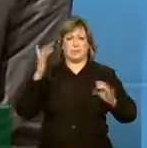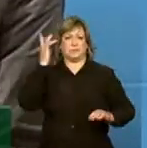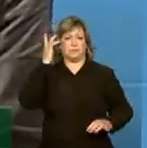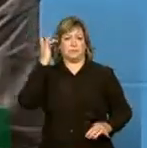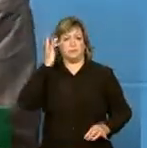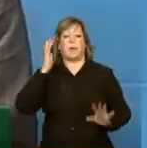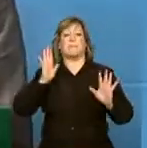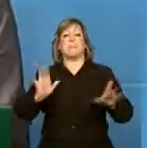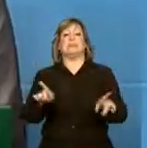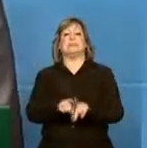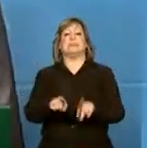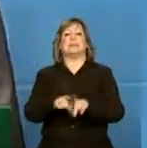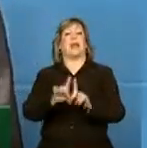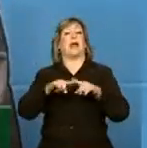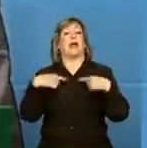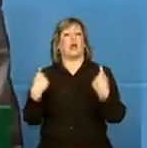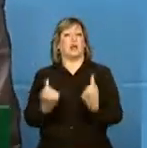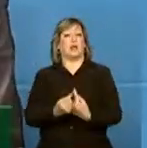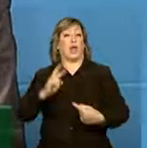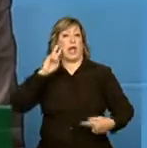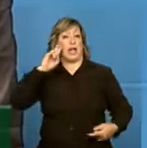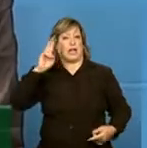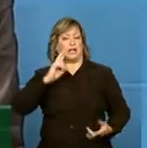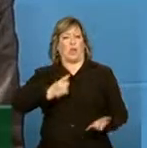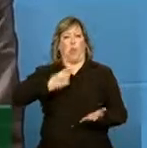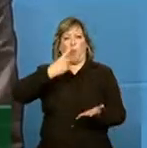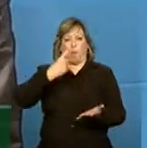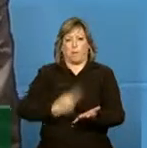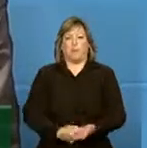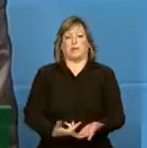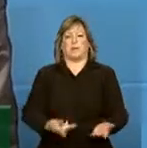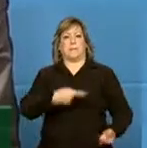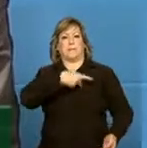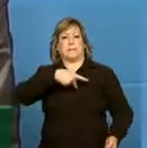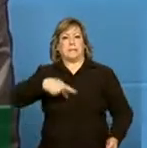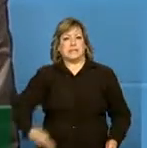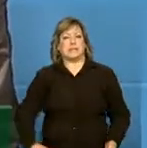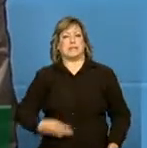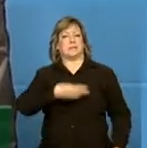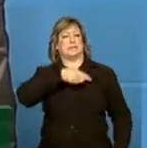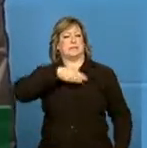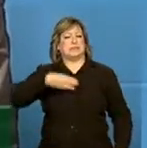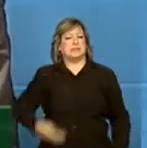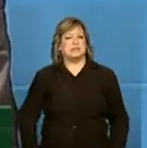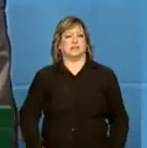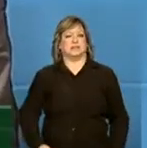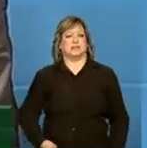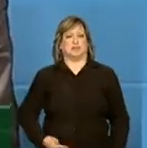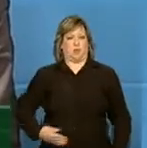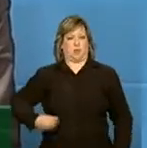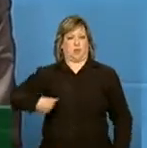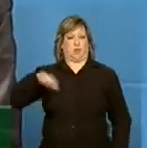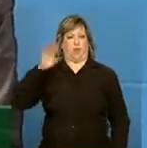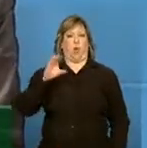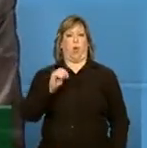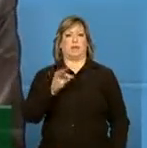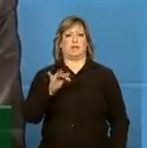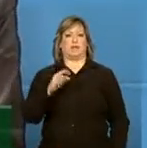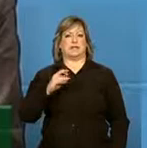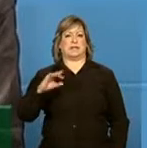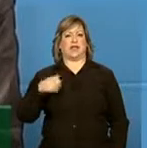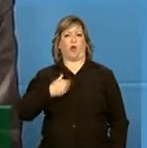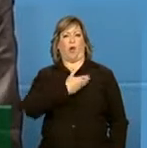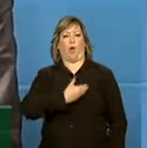como também reuniu líderes comprometidos, presidentes, ministros, altos oficiais de governo, líderes